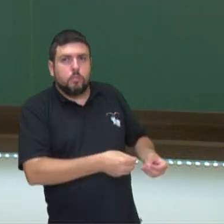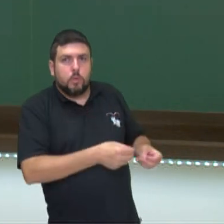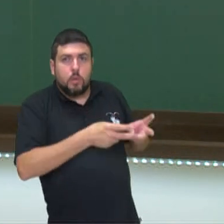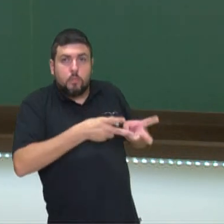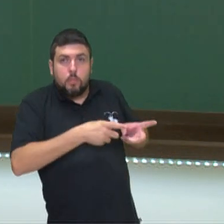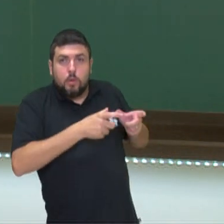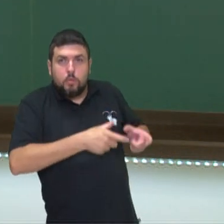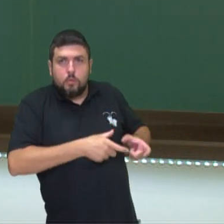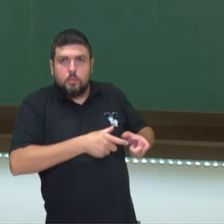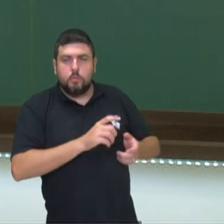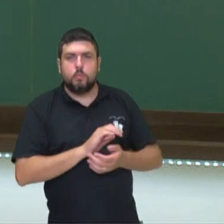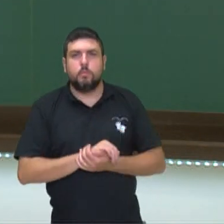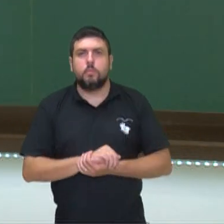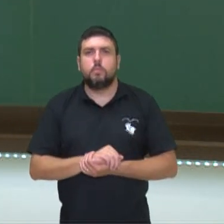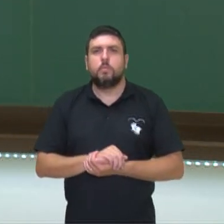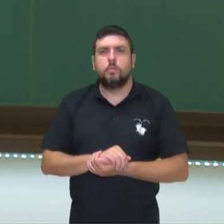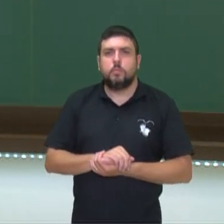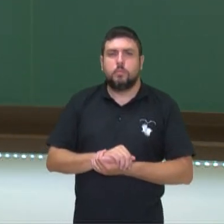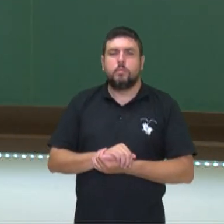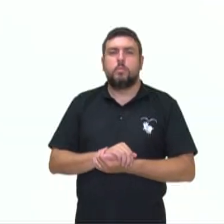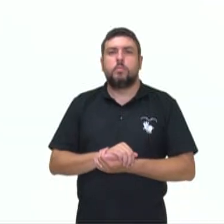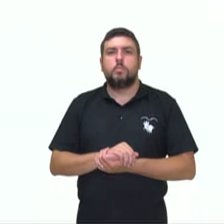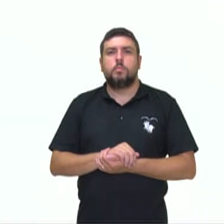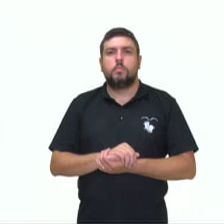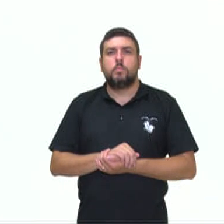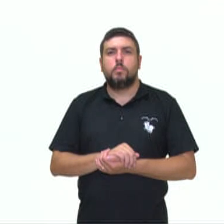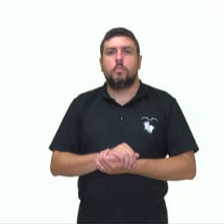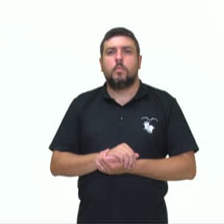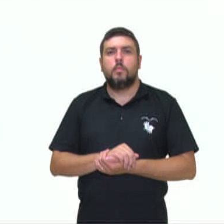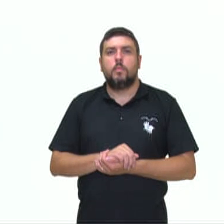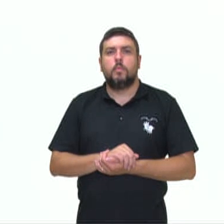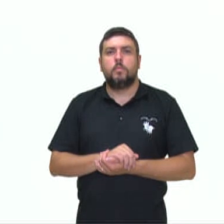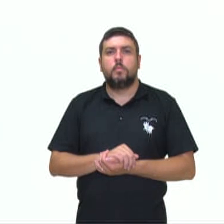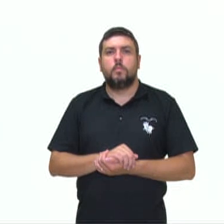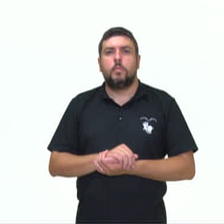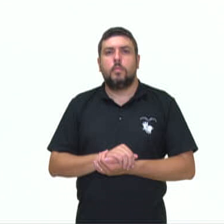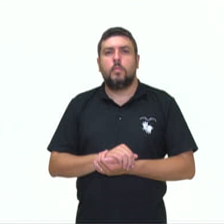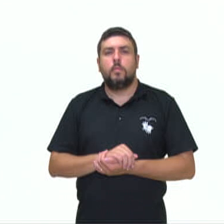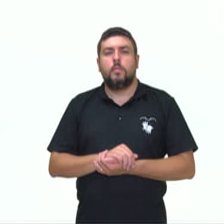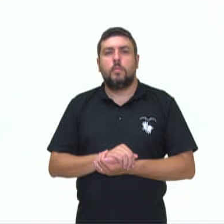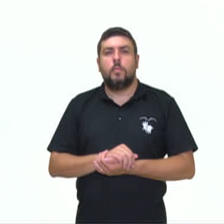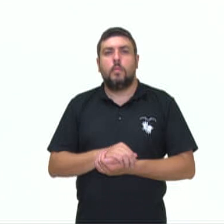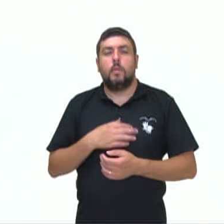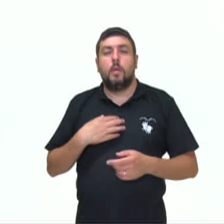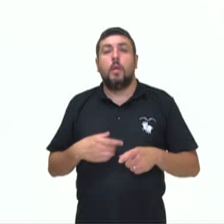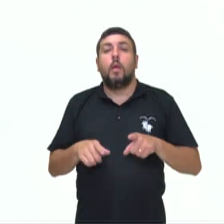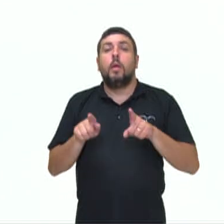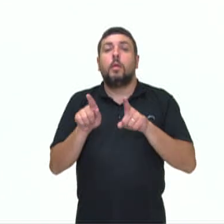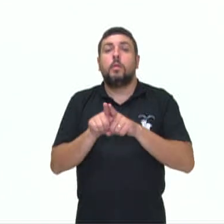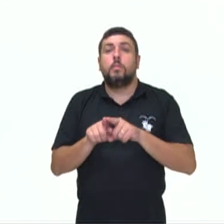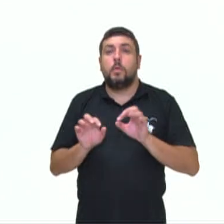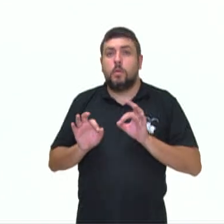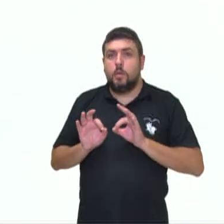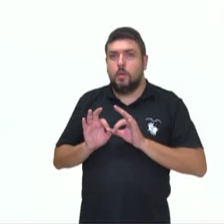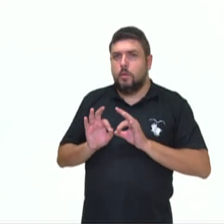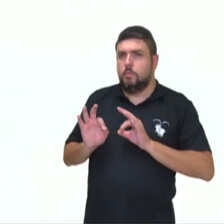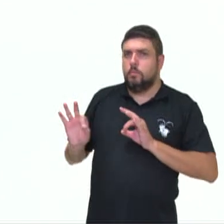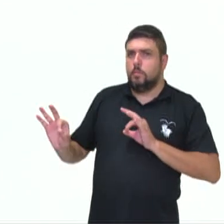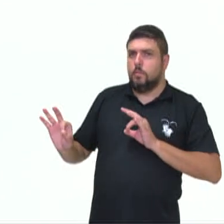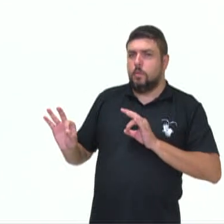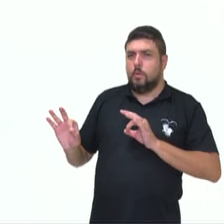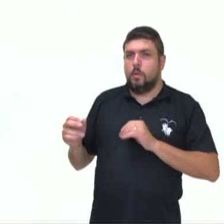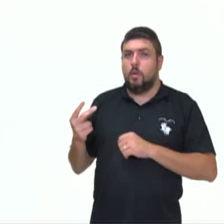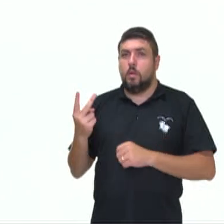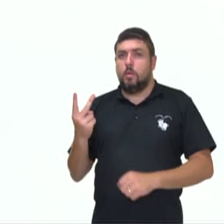usados, né? Não tem contato. Outra medida, manter distância mínima de 2